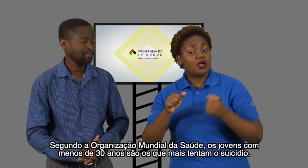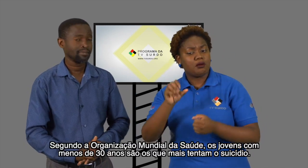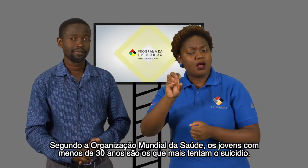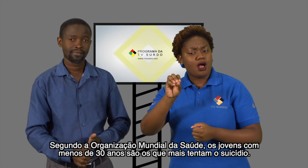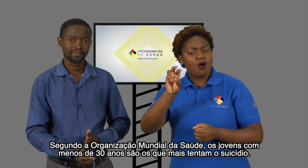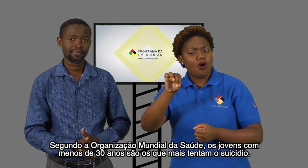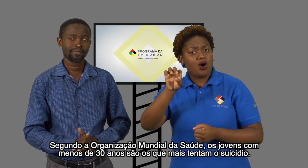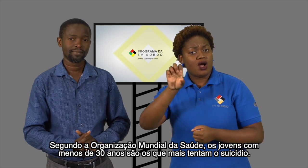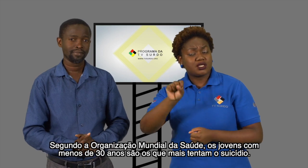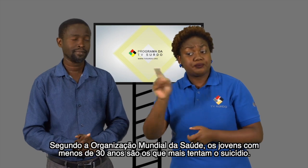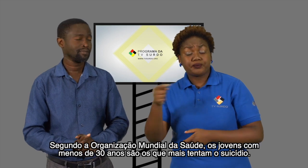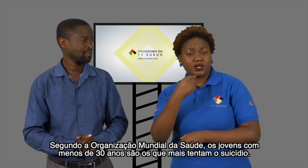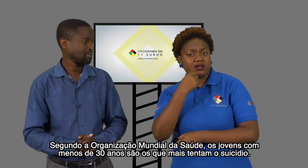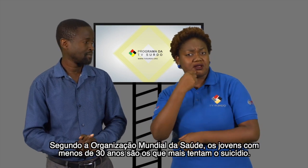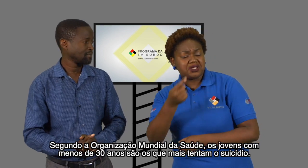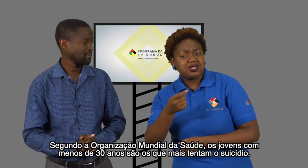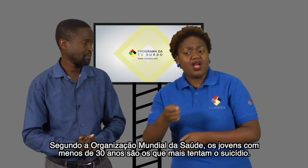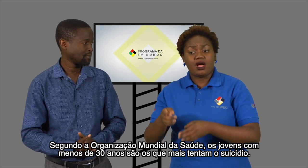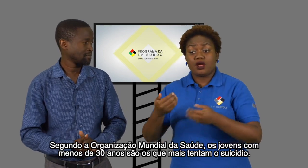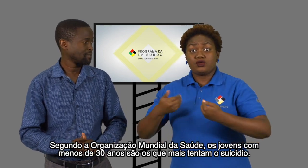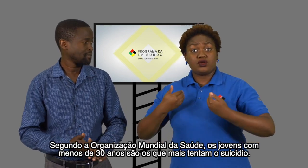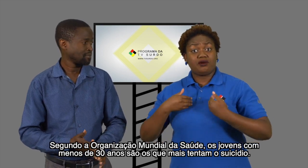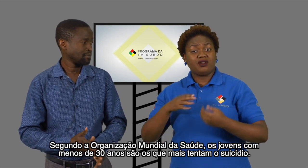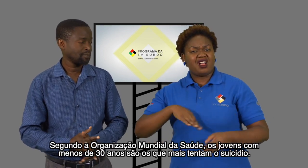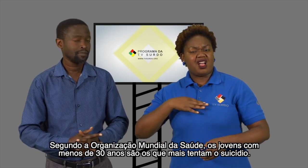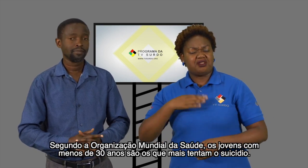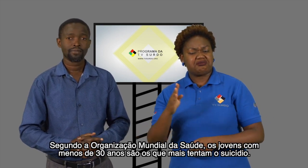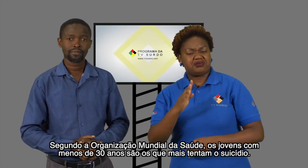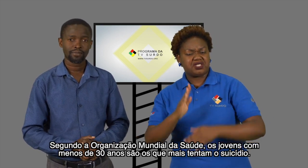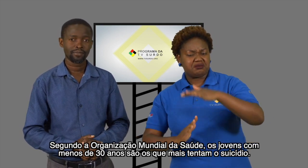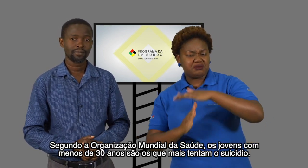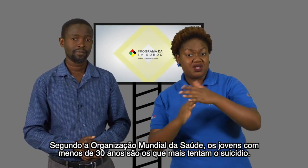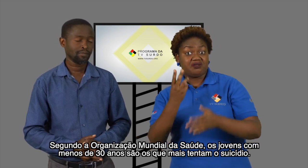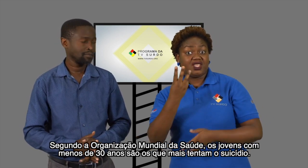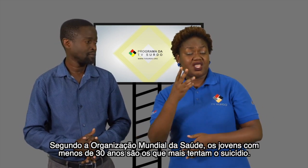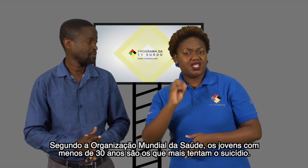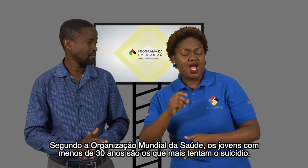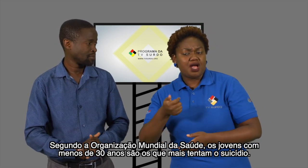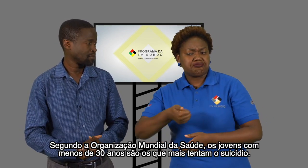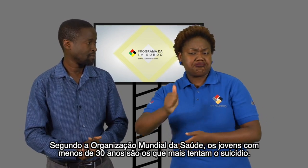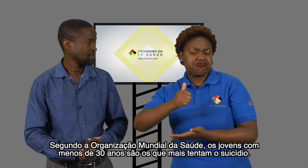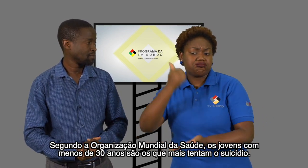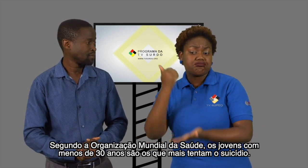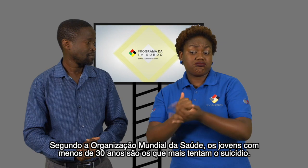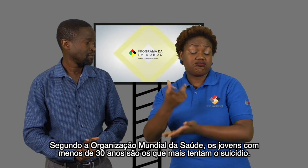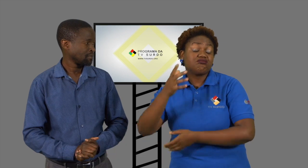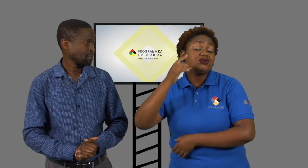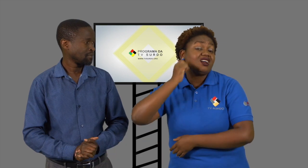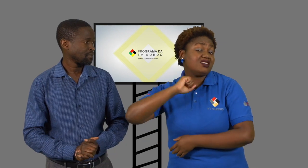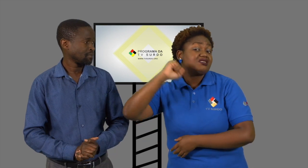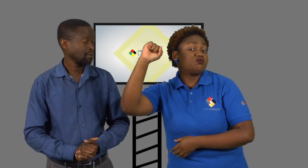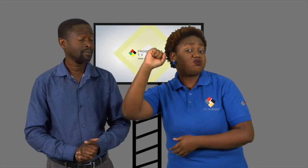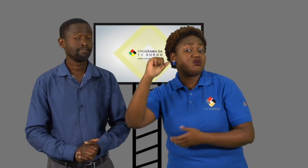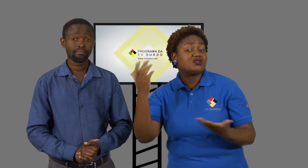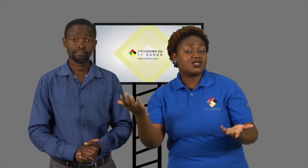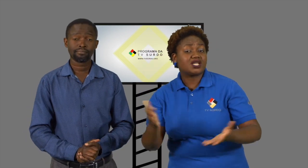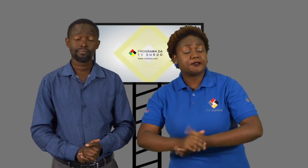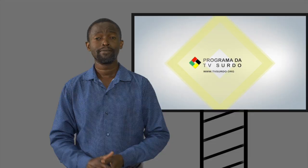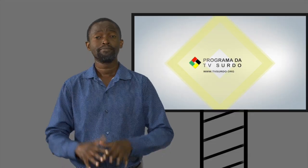Segundo a Organização Mundial da Saúde, os jovens com menos de 30 anos são os que mais tentam suicídio.